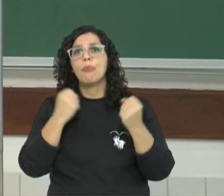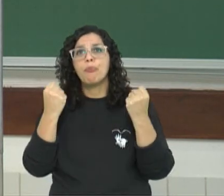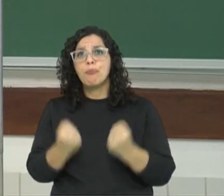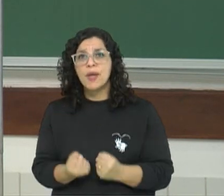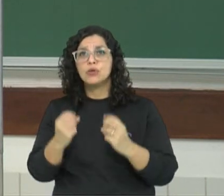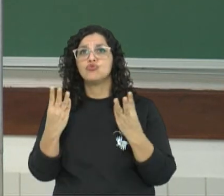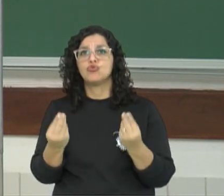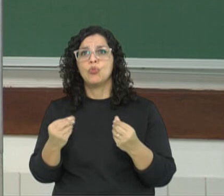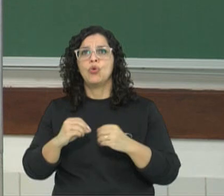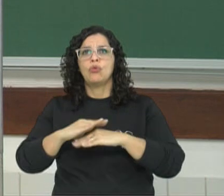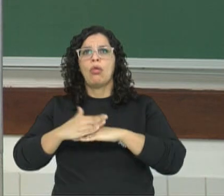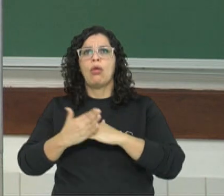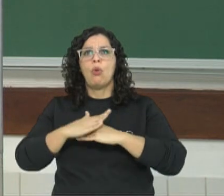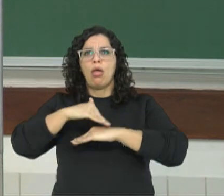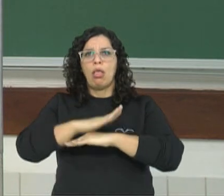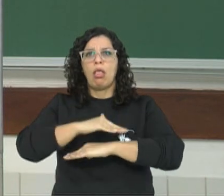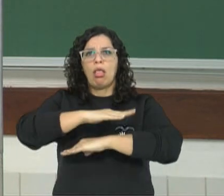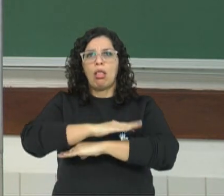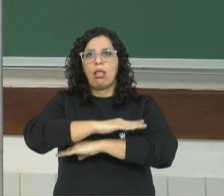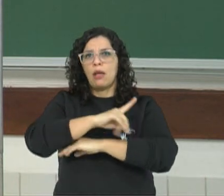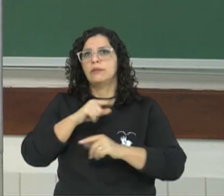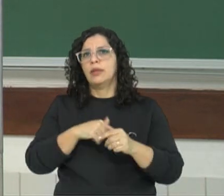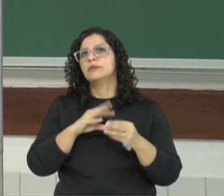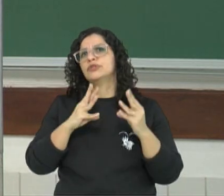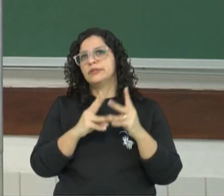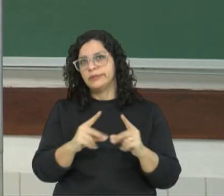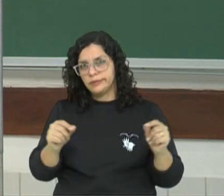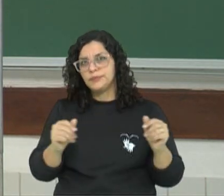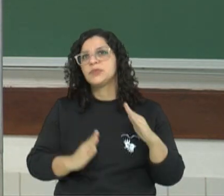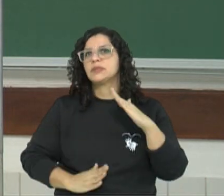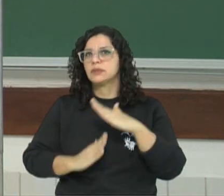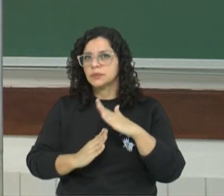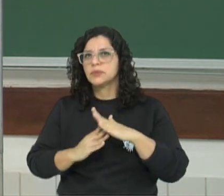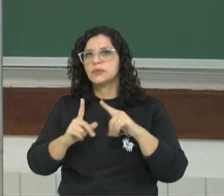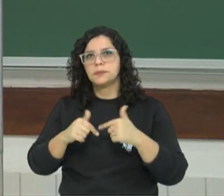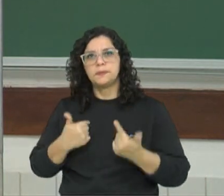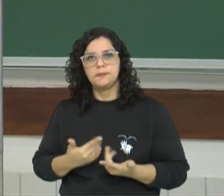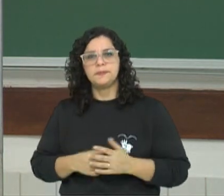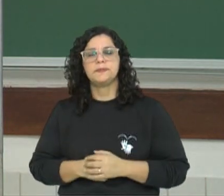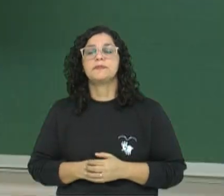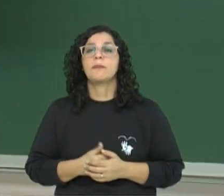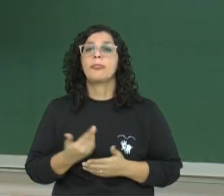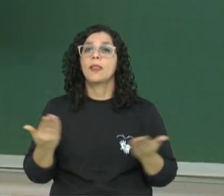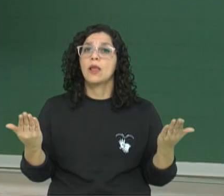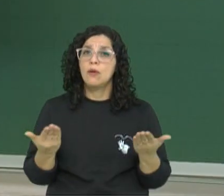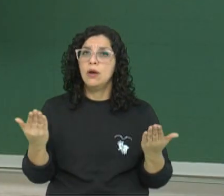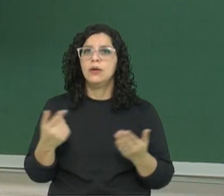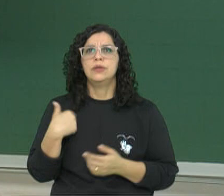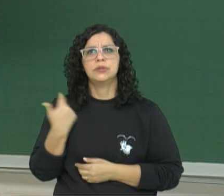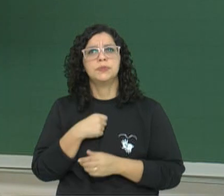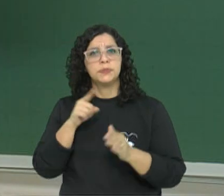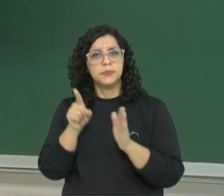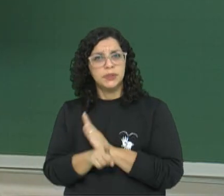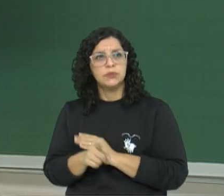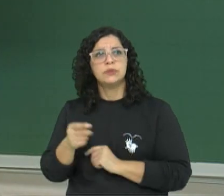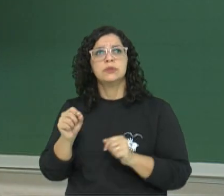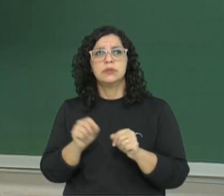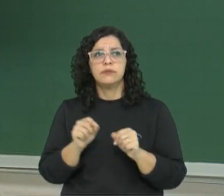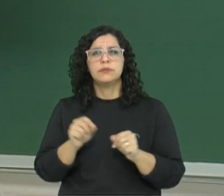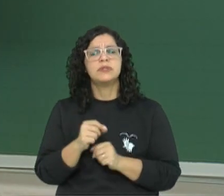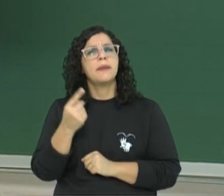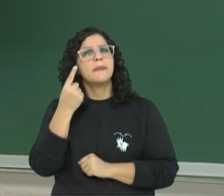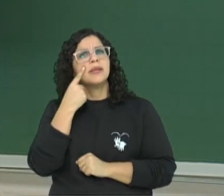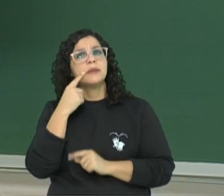pressão sobre o solo, os caras acabam tendo um certo limite aí, ok? Então, nessa questão aqui, né, para você